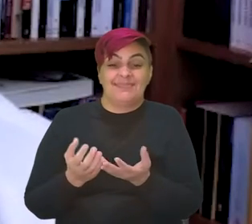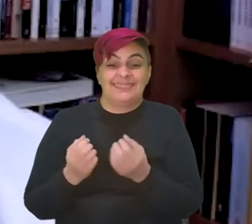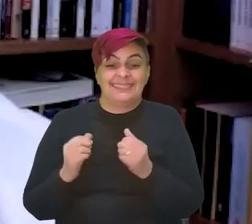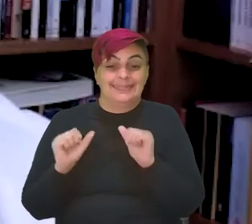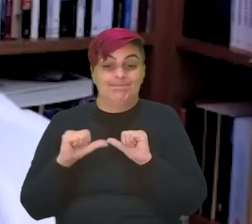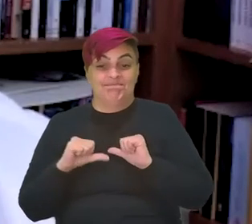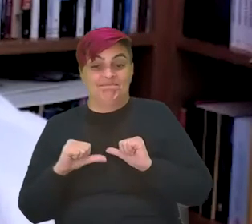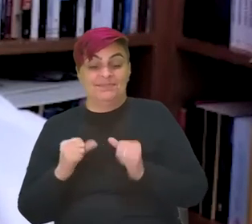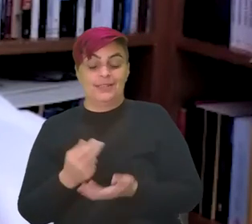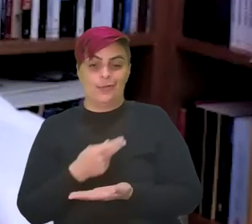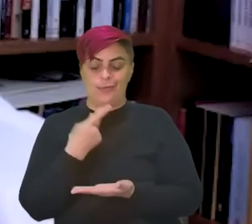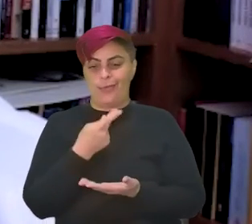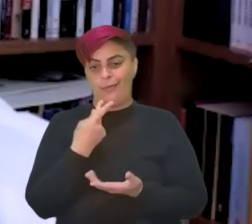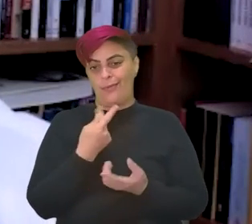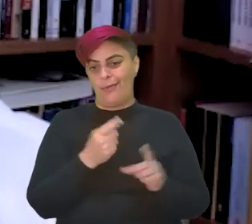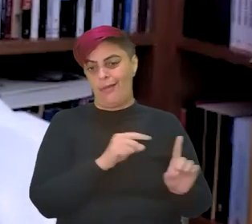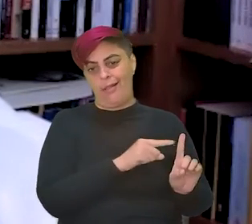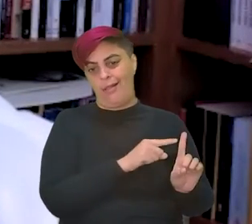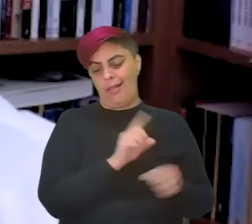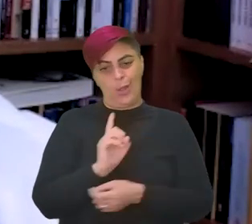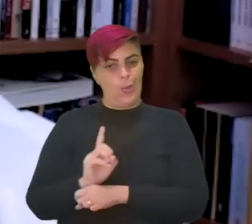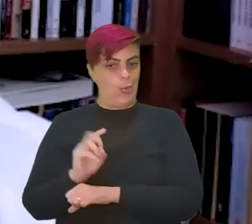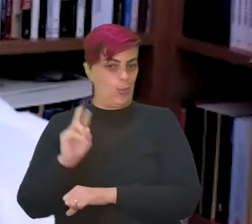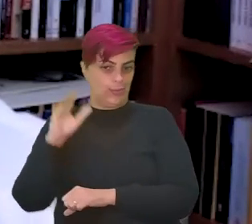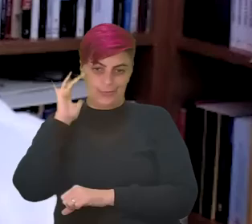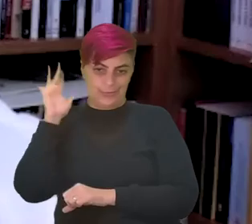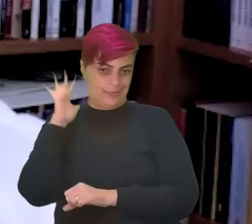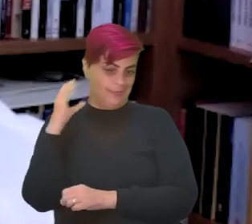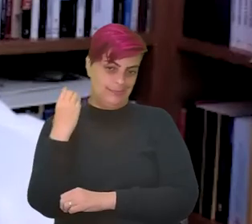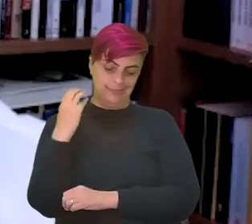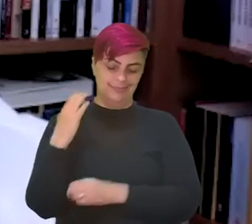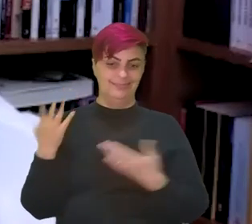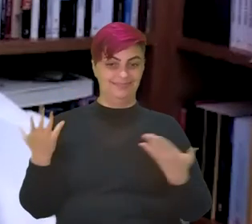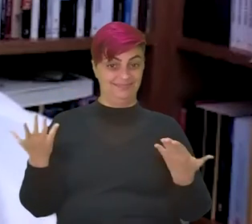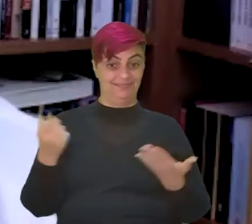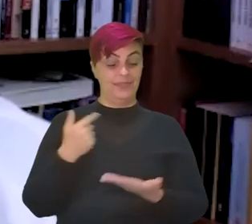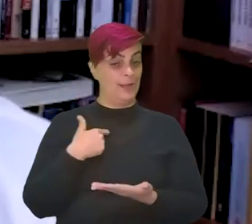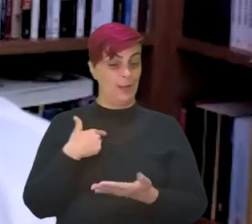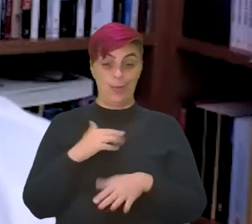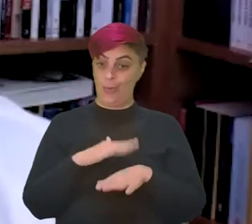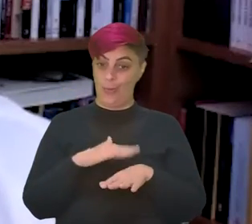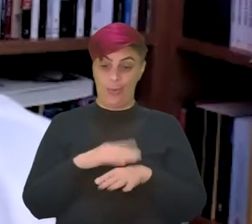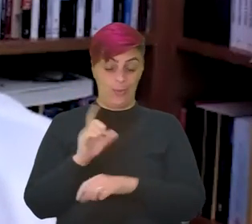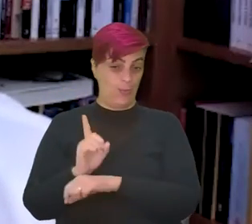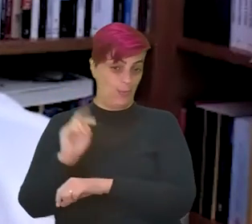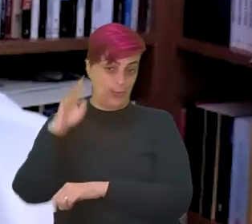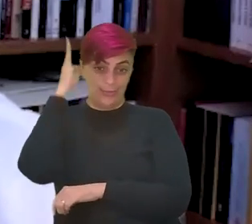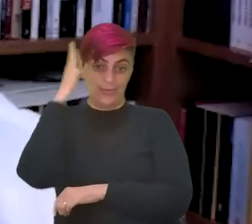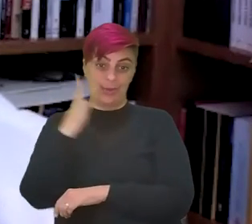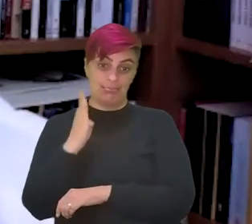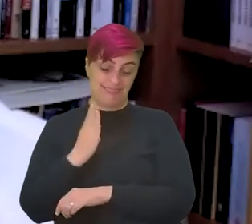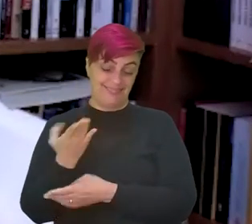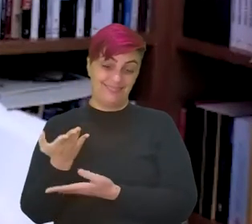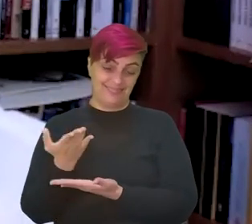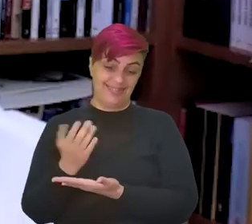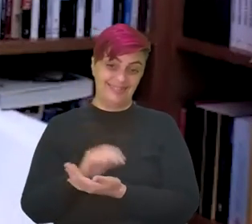constrangedor falar que Malinowski era o autor de uma teoria científica da cultura. Eu não fiz o doutorado no Brasil, eu